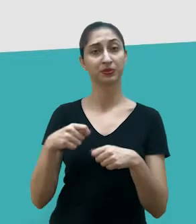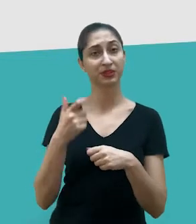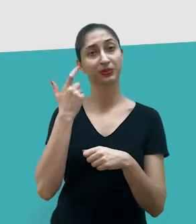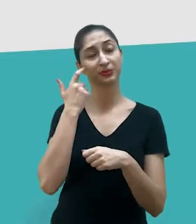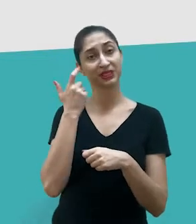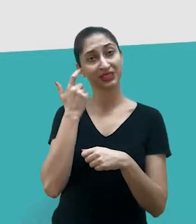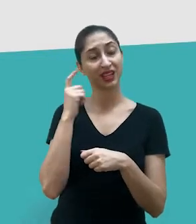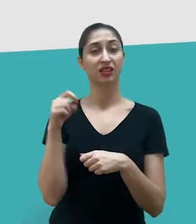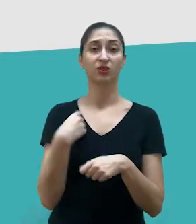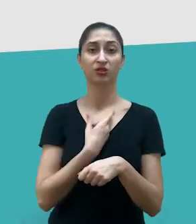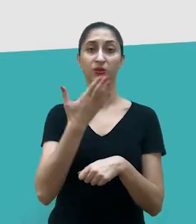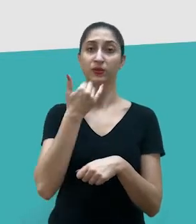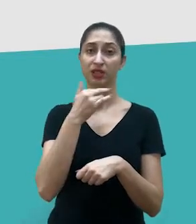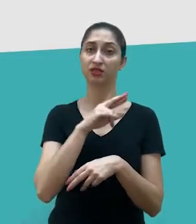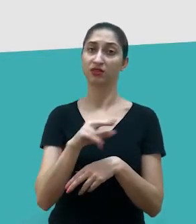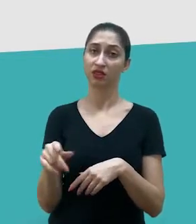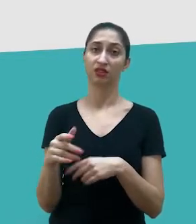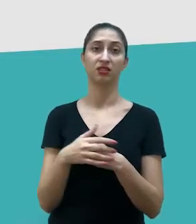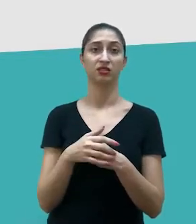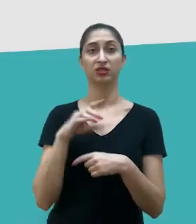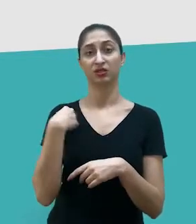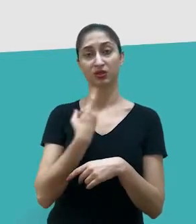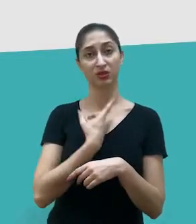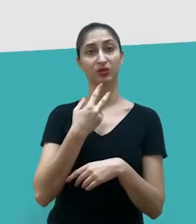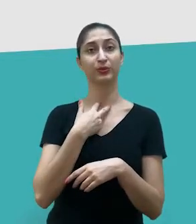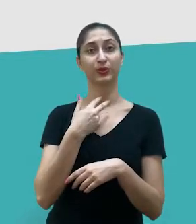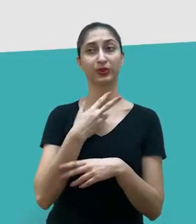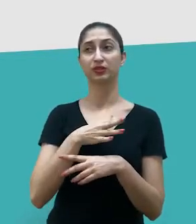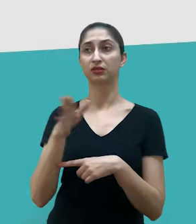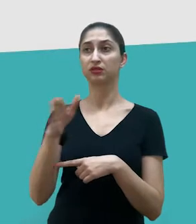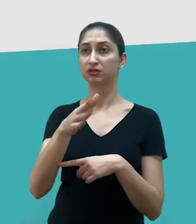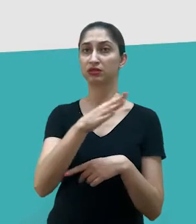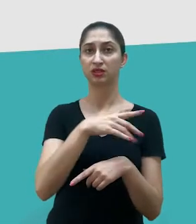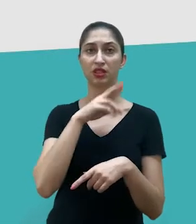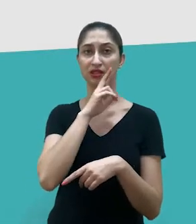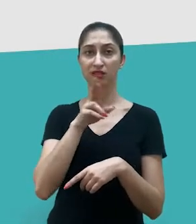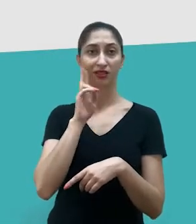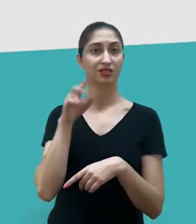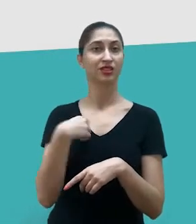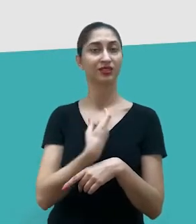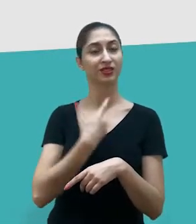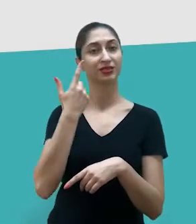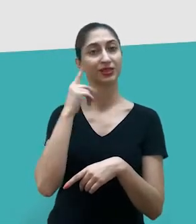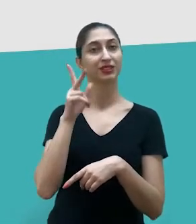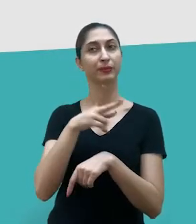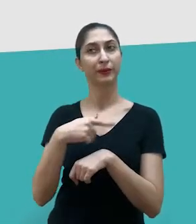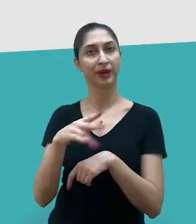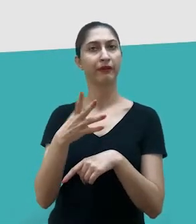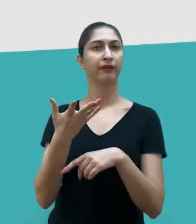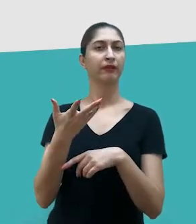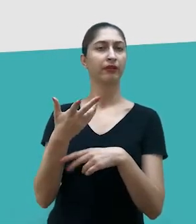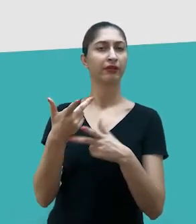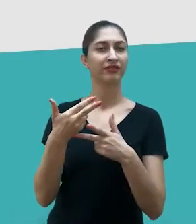forma de alimentar, como nós não podemos sair muito, nós começamos a pensar nos parques, nas praças, como